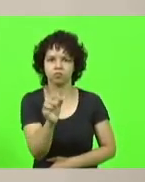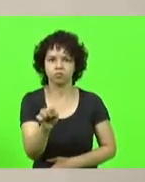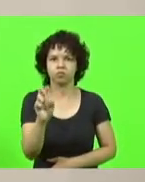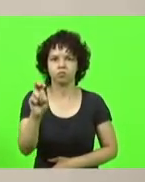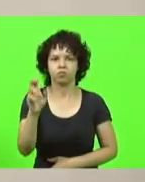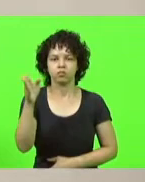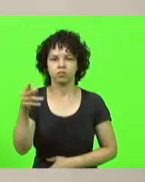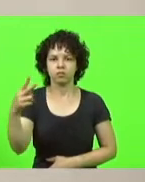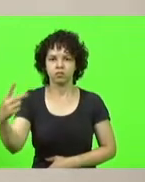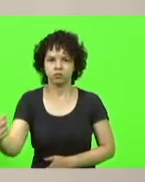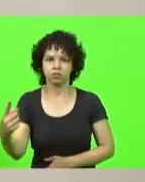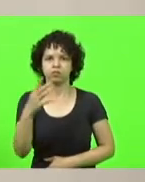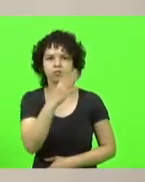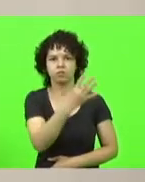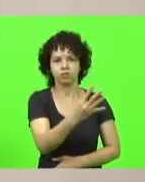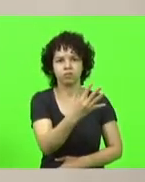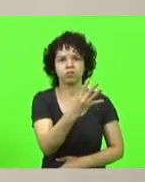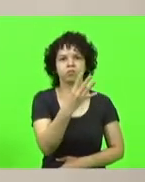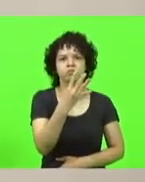446.5/2021, Projeto de Lei